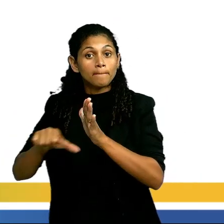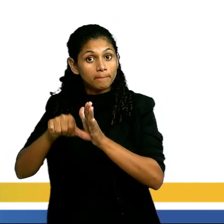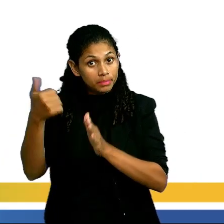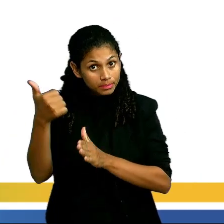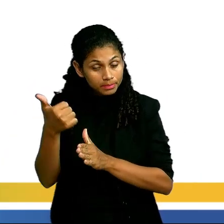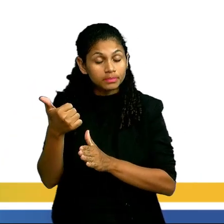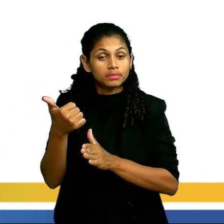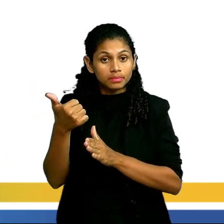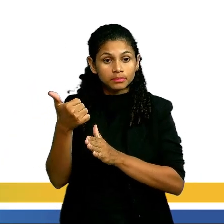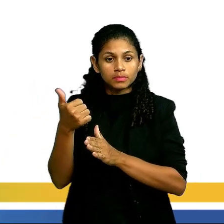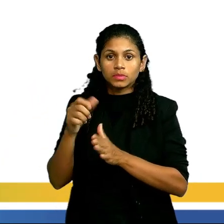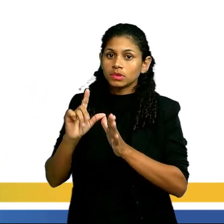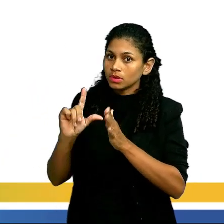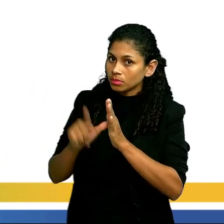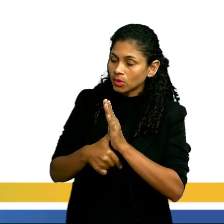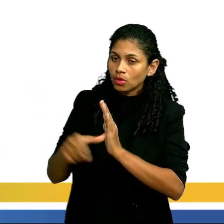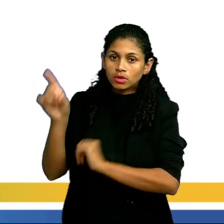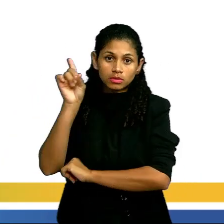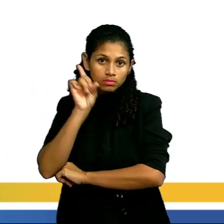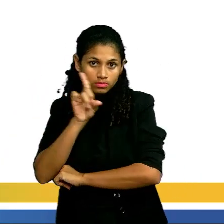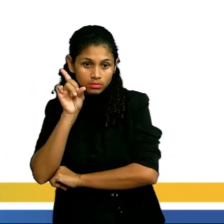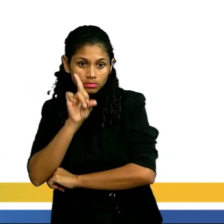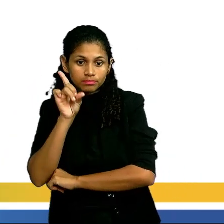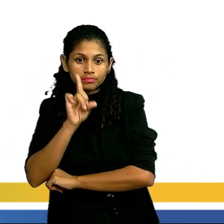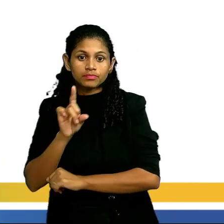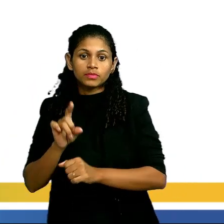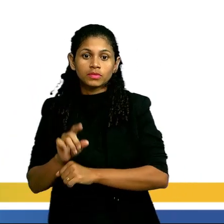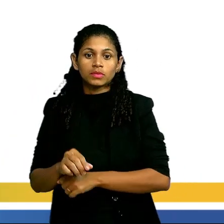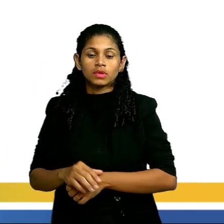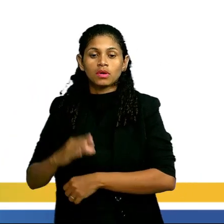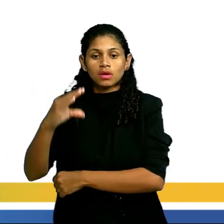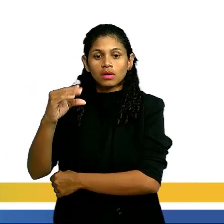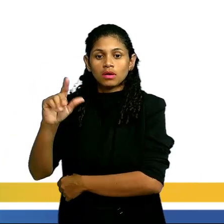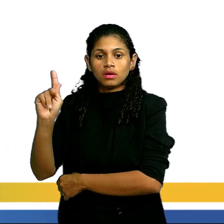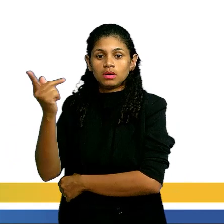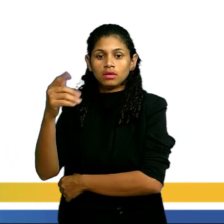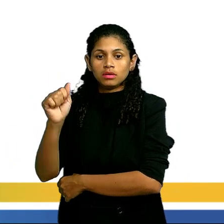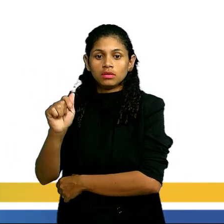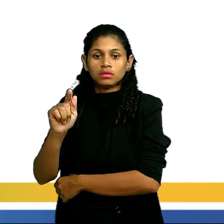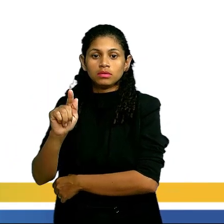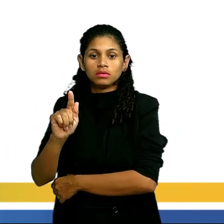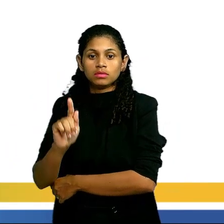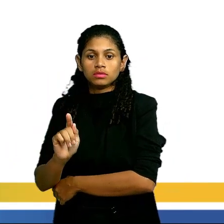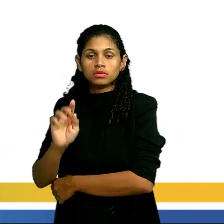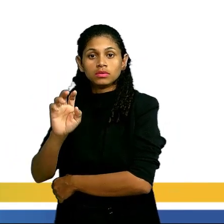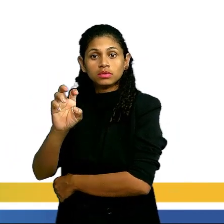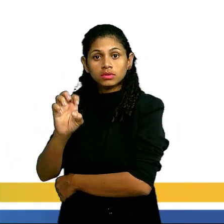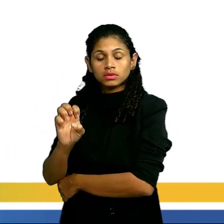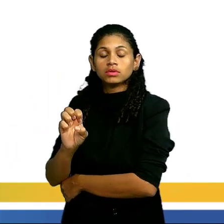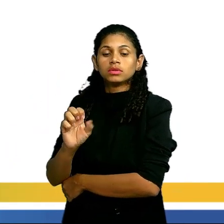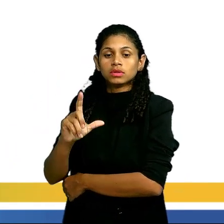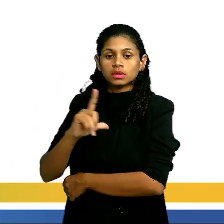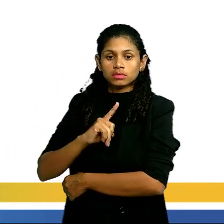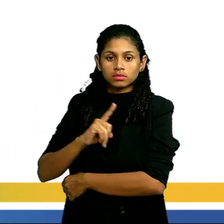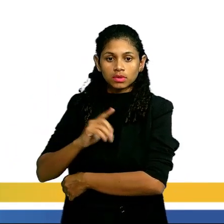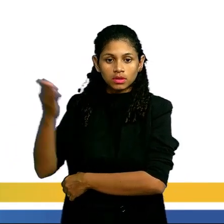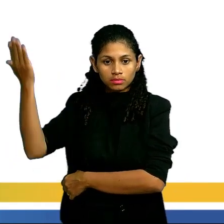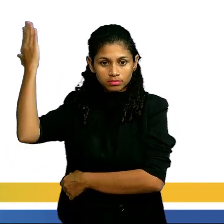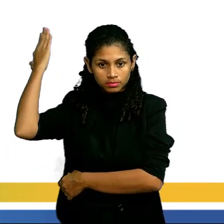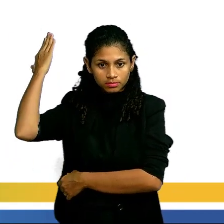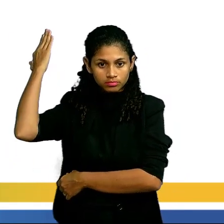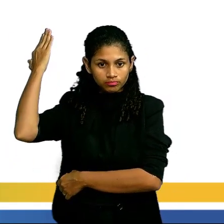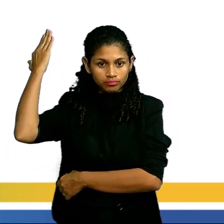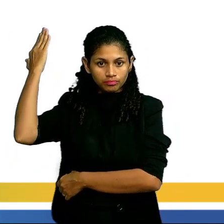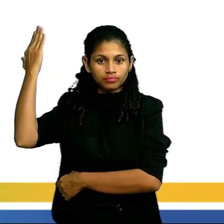aí, ela é muito famosa, né? Nós temos o presidente Kennedy ali, né, numa briga de braços com Nikita Khrushchev,